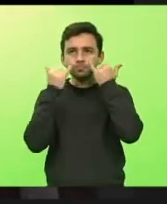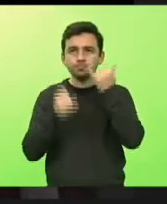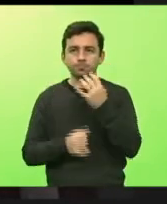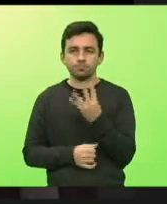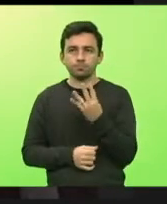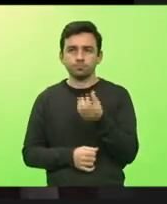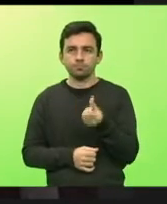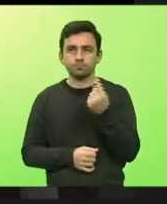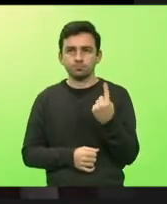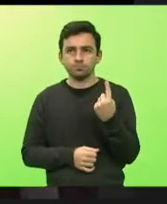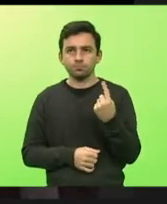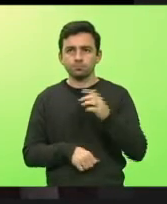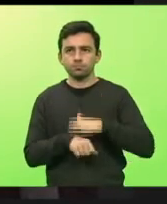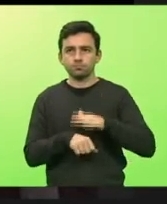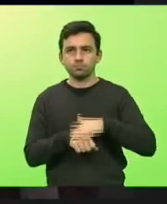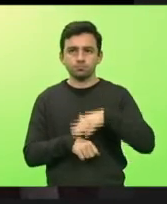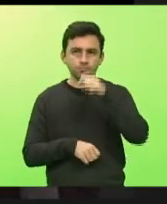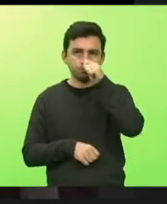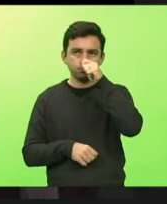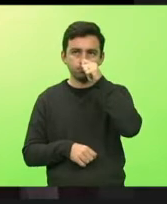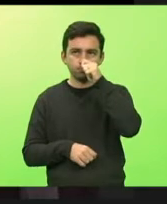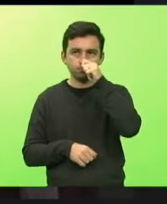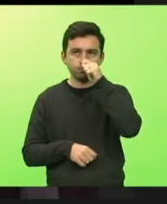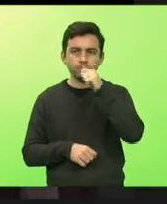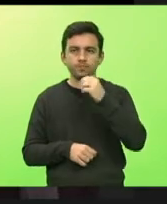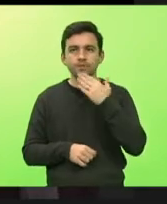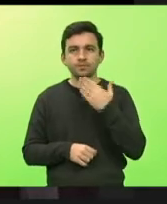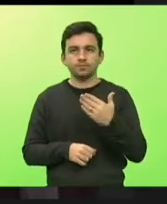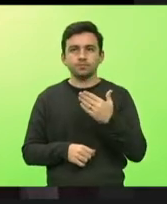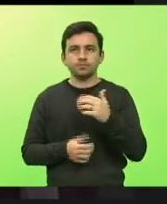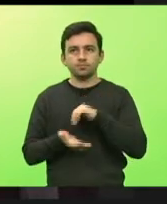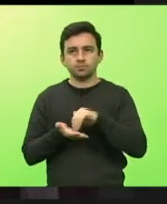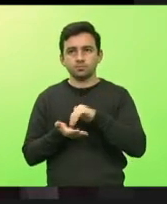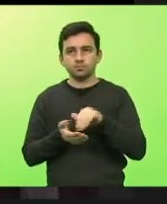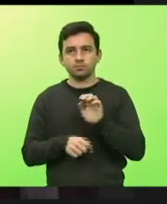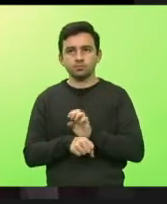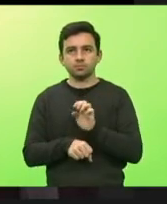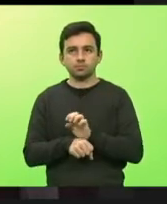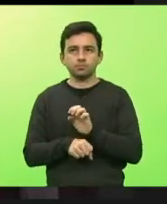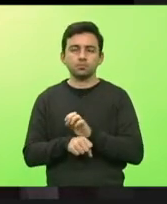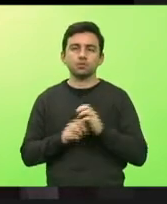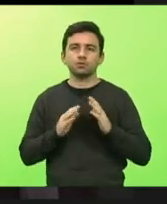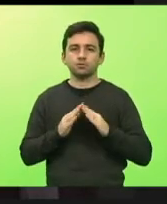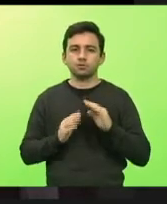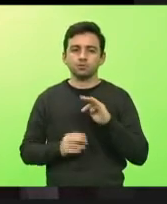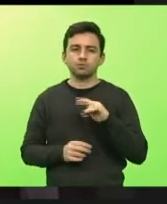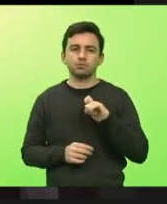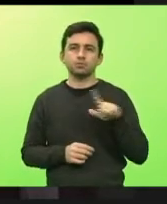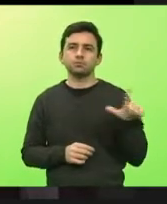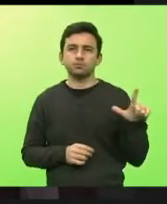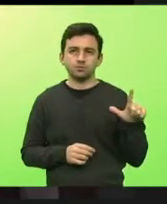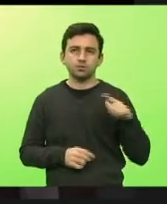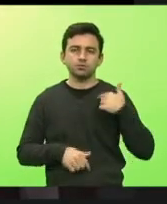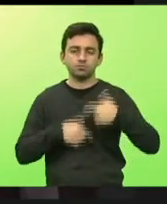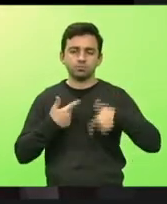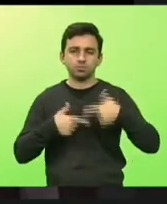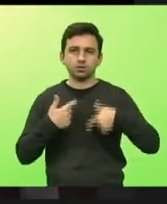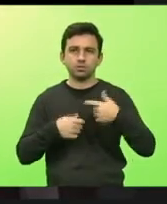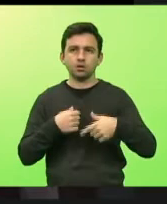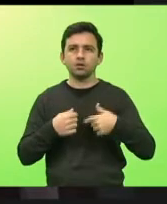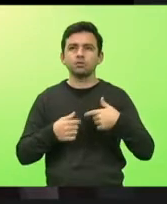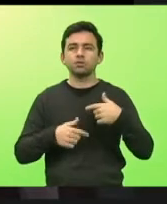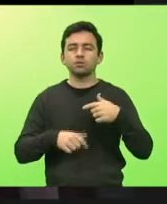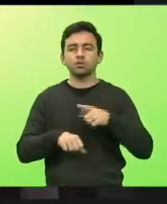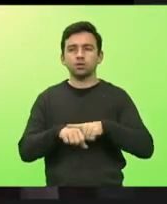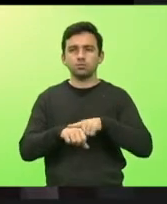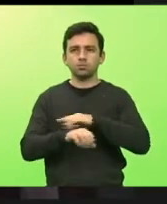461, autor deputado João Amin, solicitando ao secretário de Estado da Casa Civil informações acerca da jornada de trabalho dos funcionários do